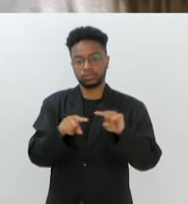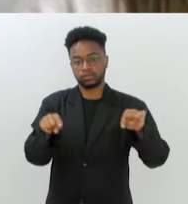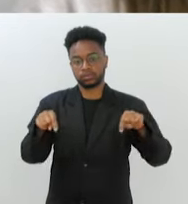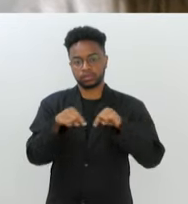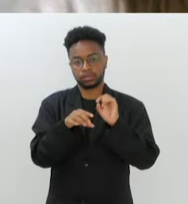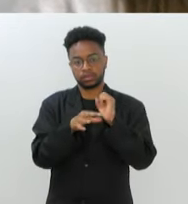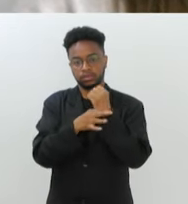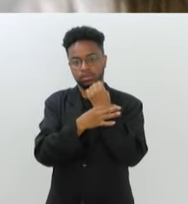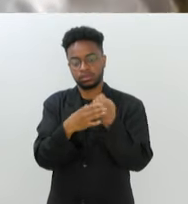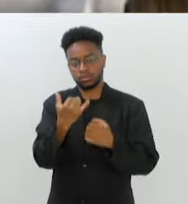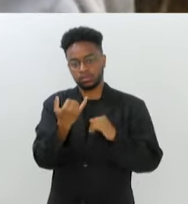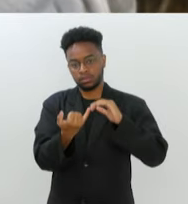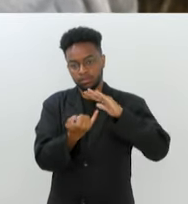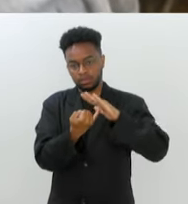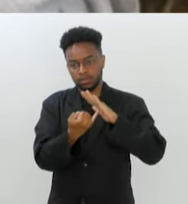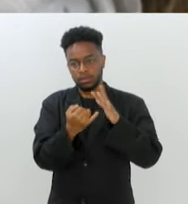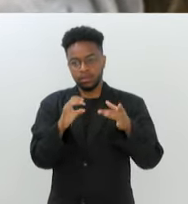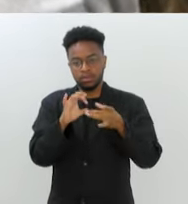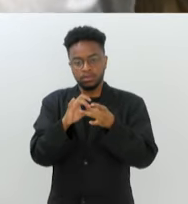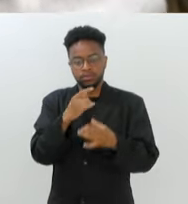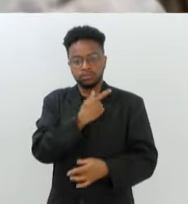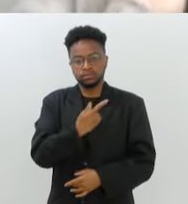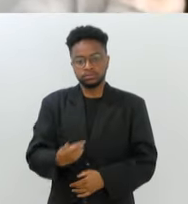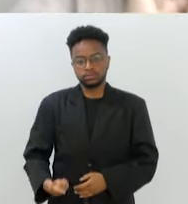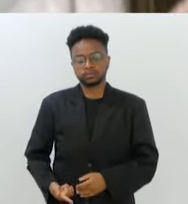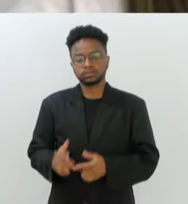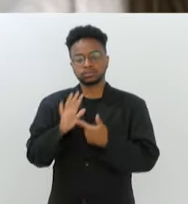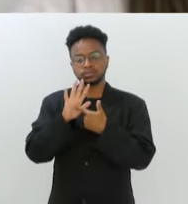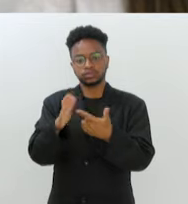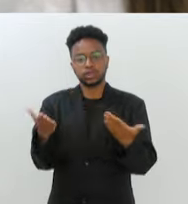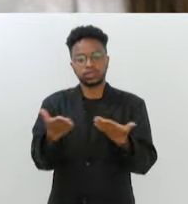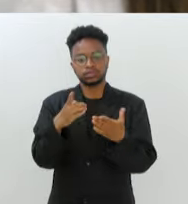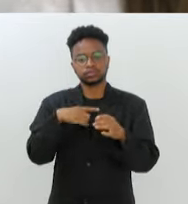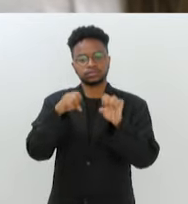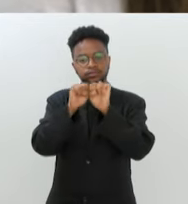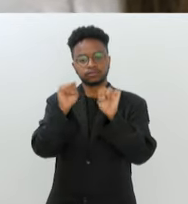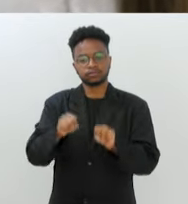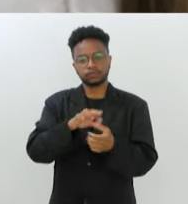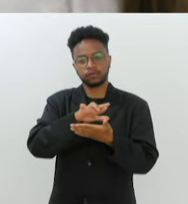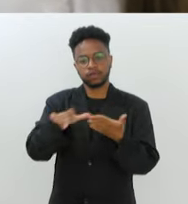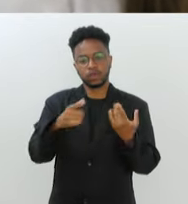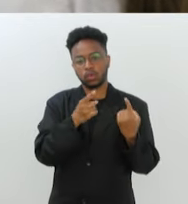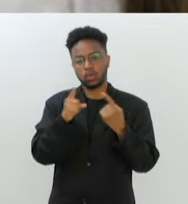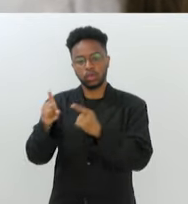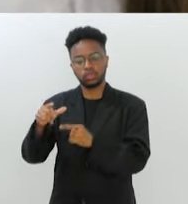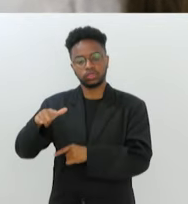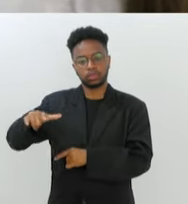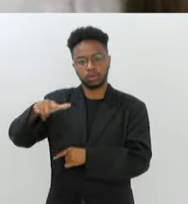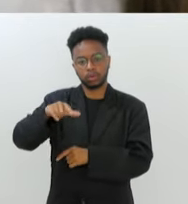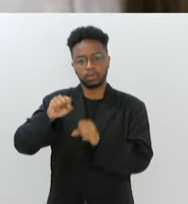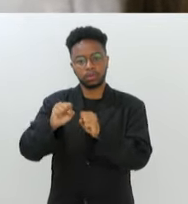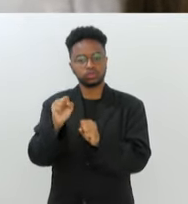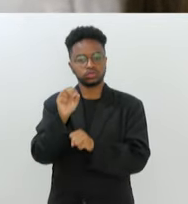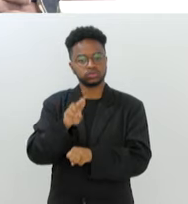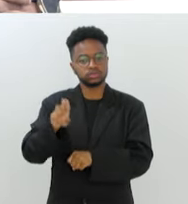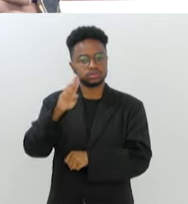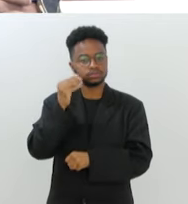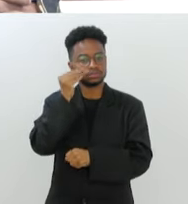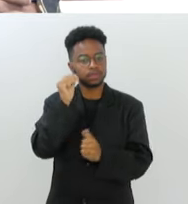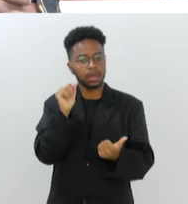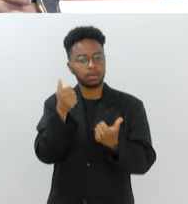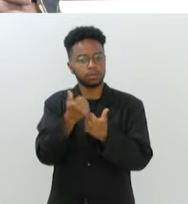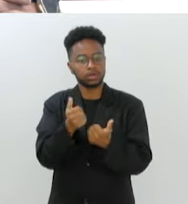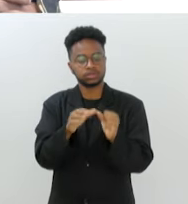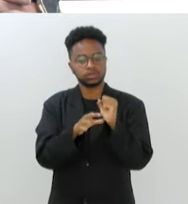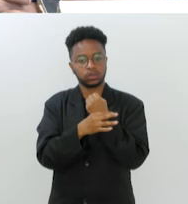do governo, atualmente existem vários sistemas antidrones que podem ser utilizados como apoio à segurança pública. Mas é